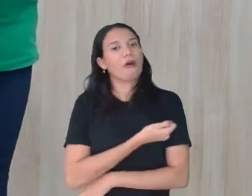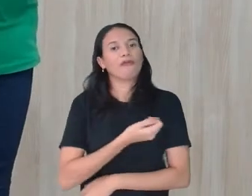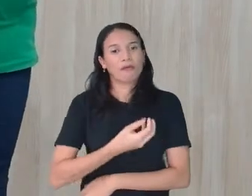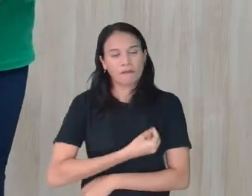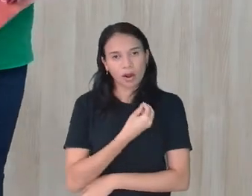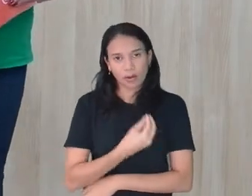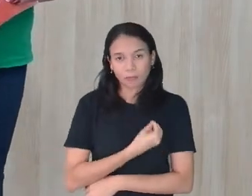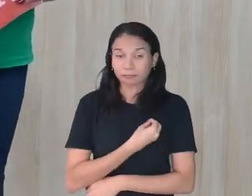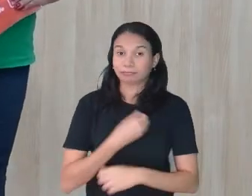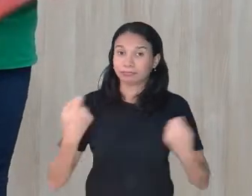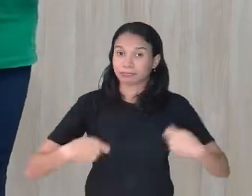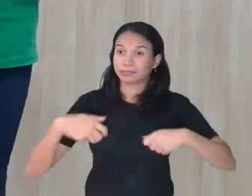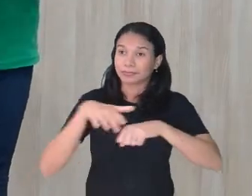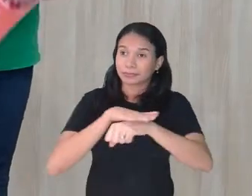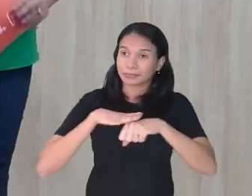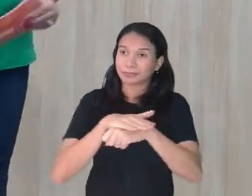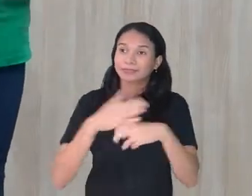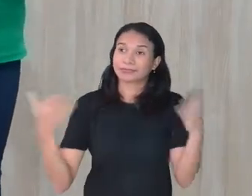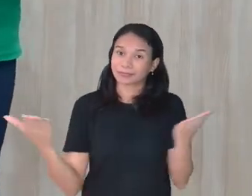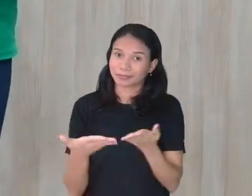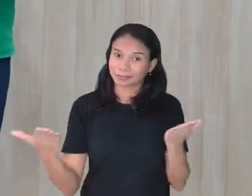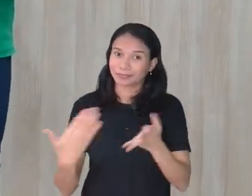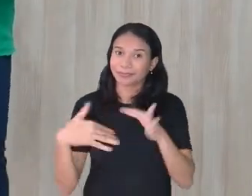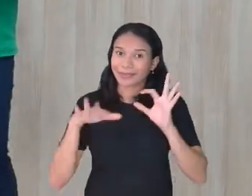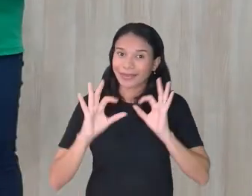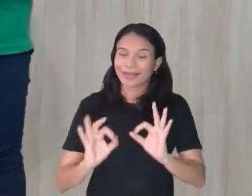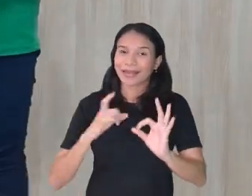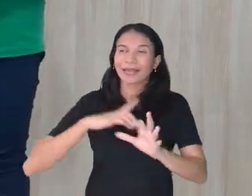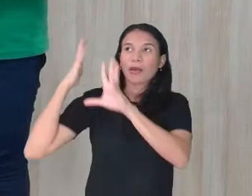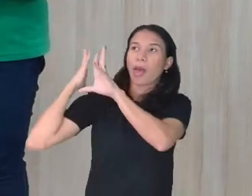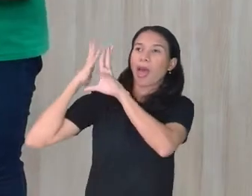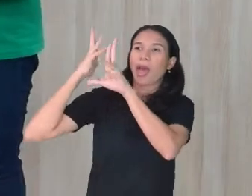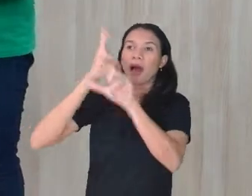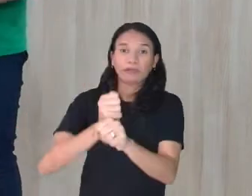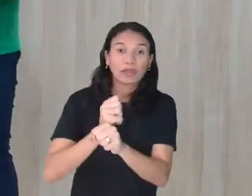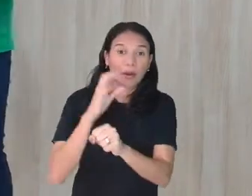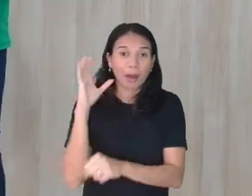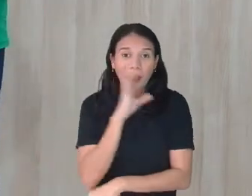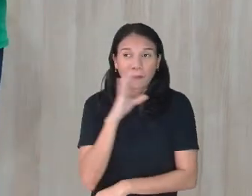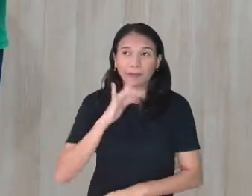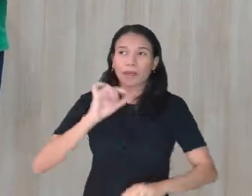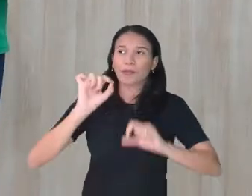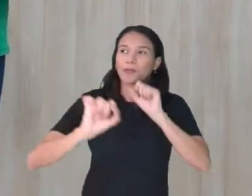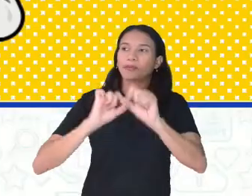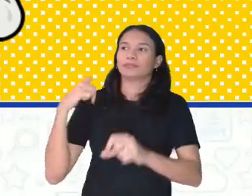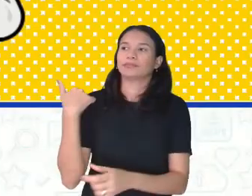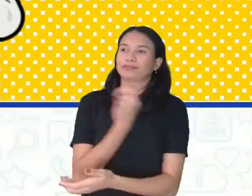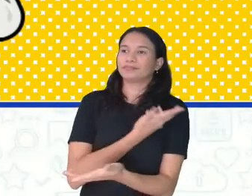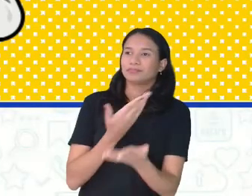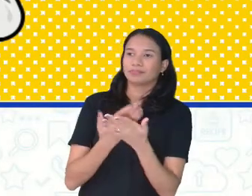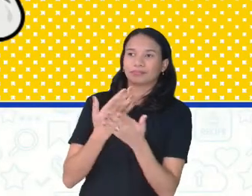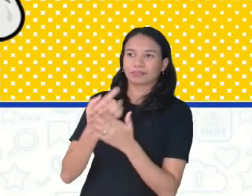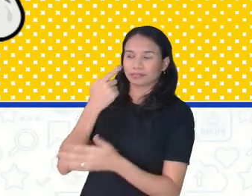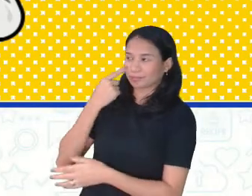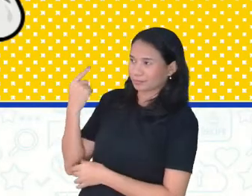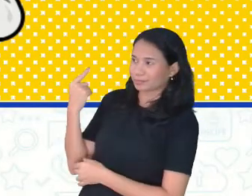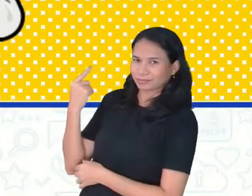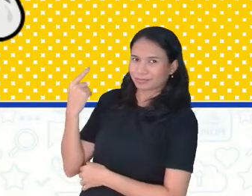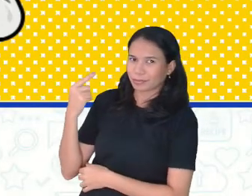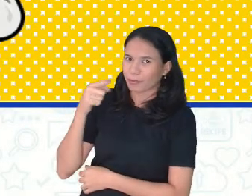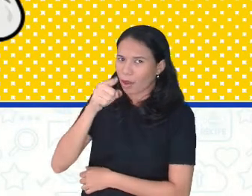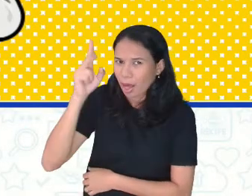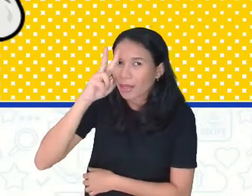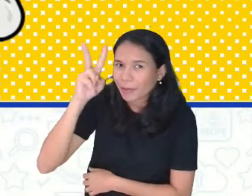Mas vamos conversar agora, fazendo uma revisão rápida do que foi visto na aula passada. Será que